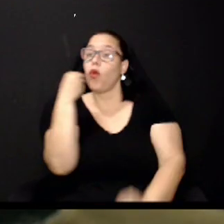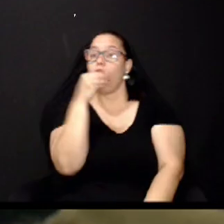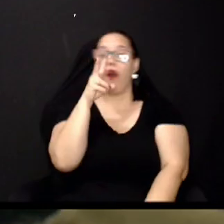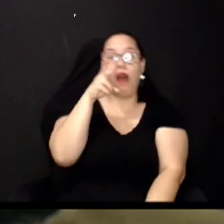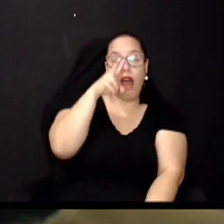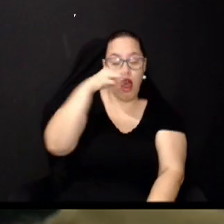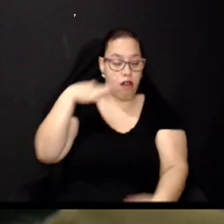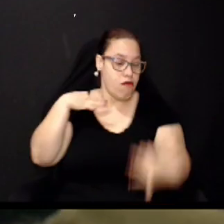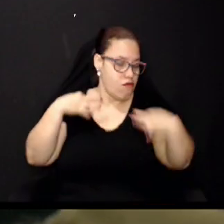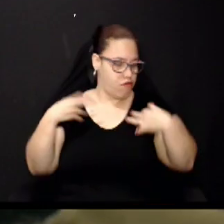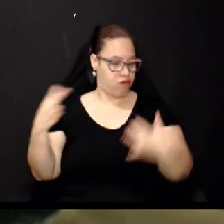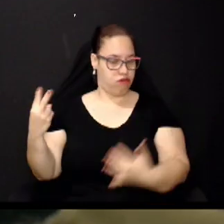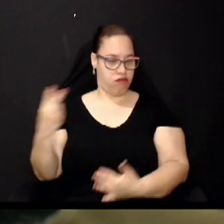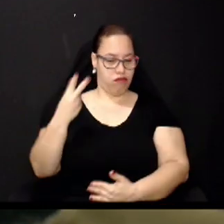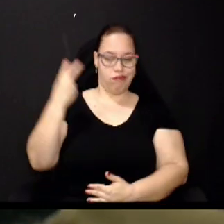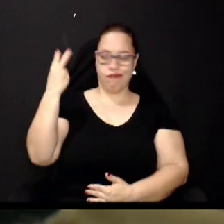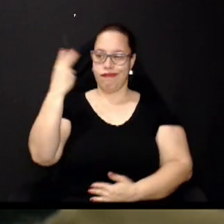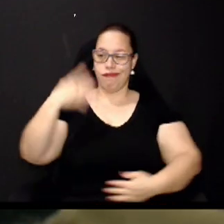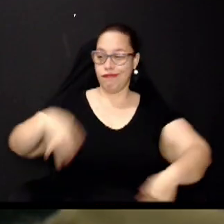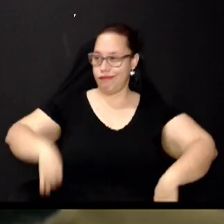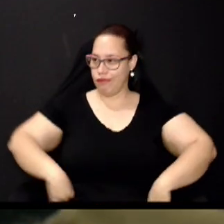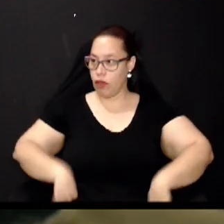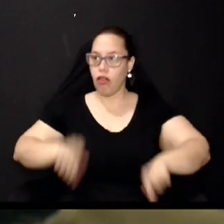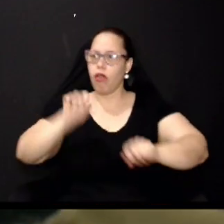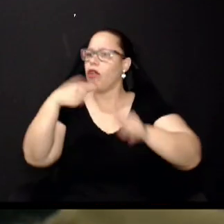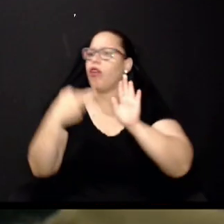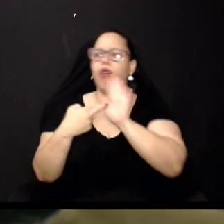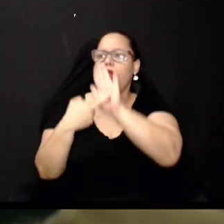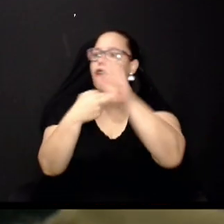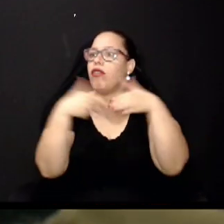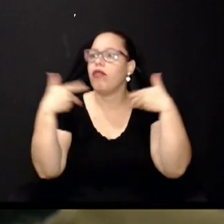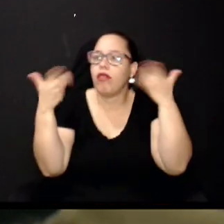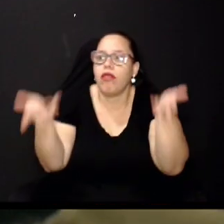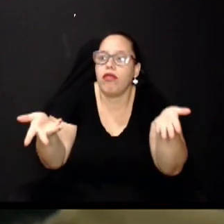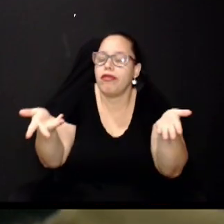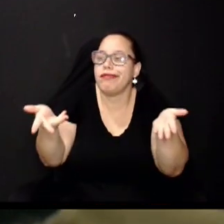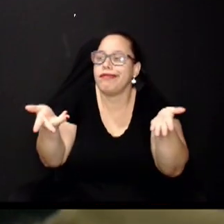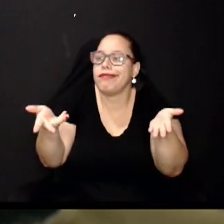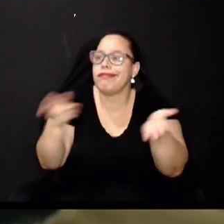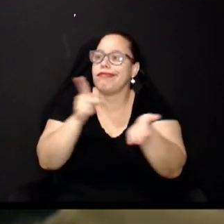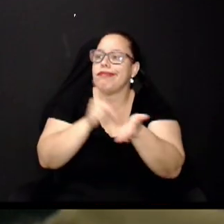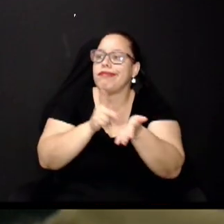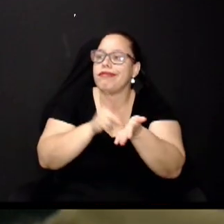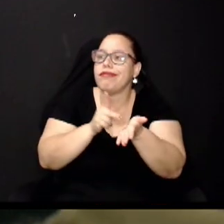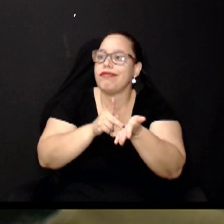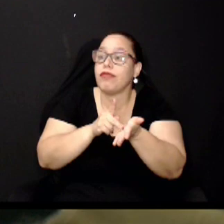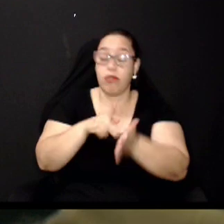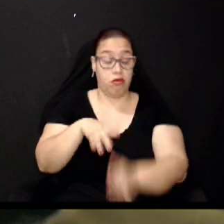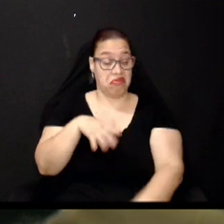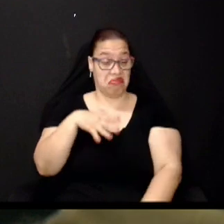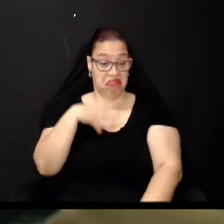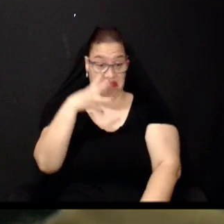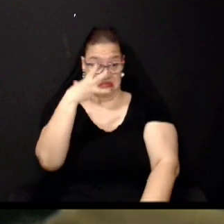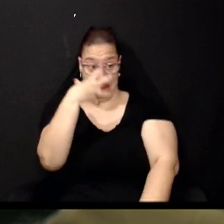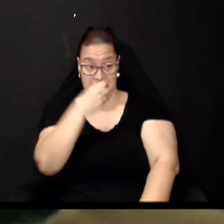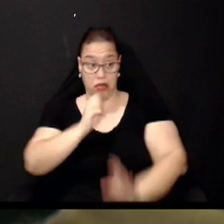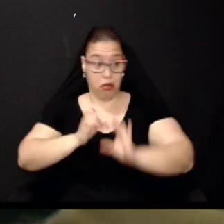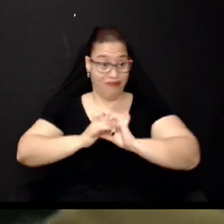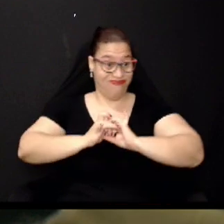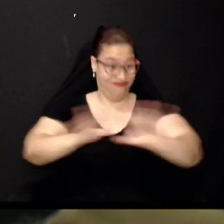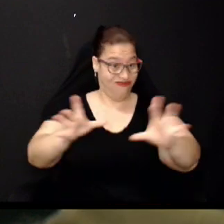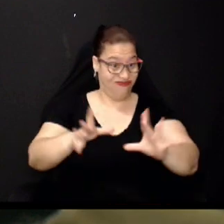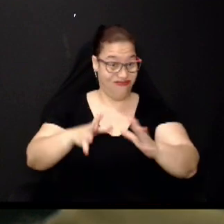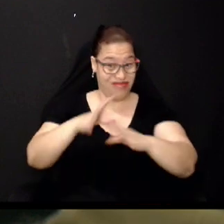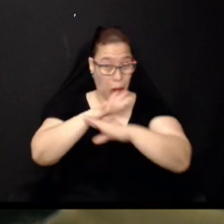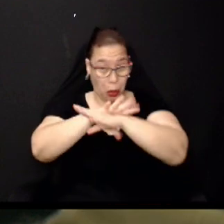valoriza o corpo. E o que representa esse ritual, na verdade? É uma vaidade? É uma libertação? É uma cura?